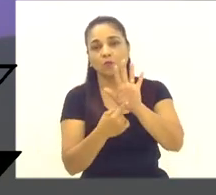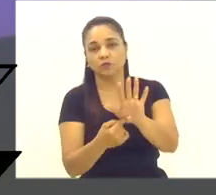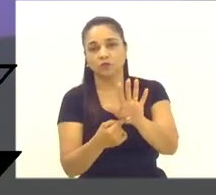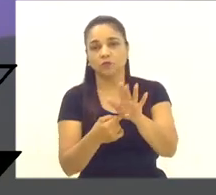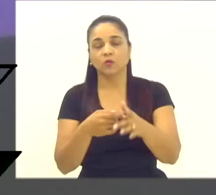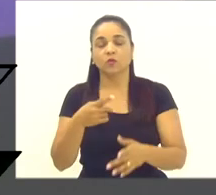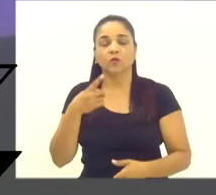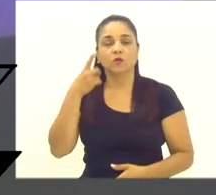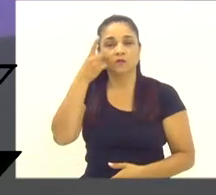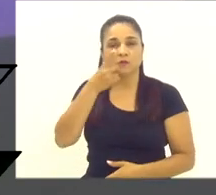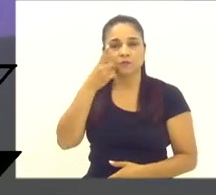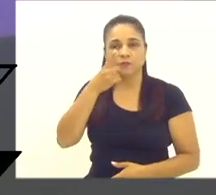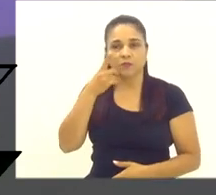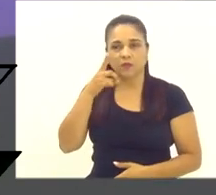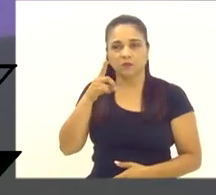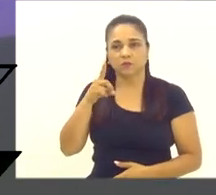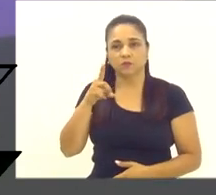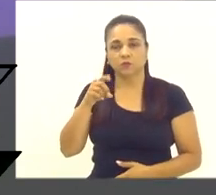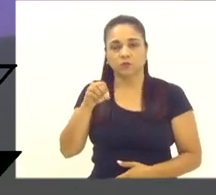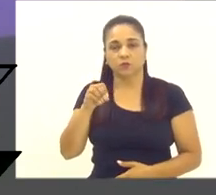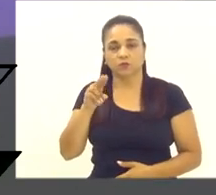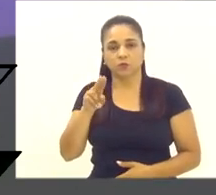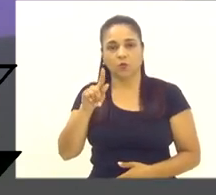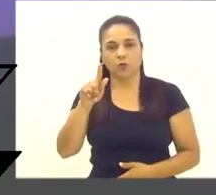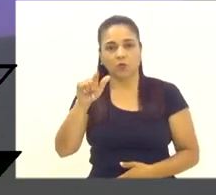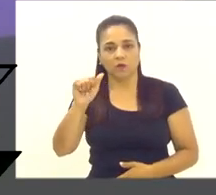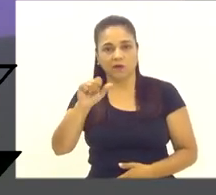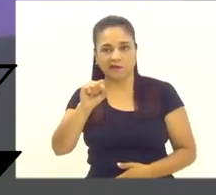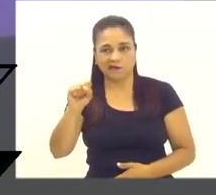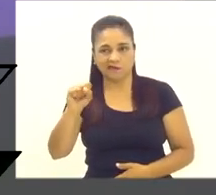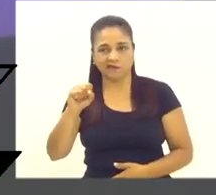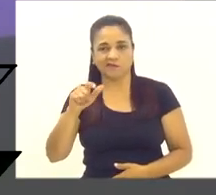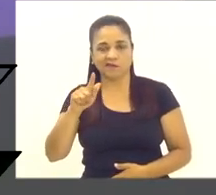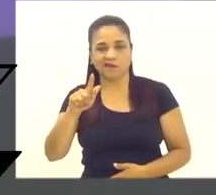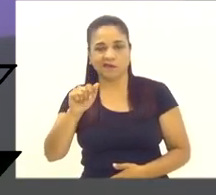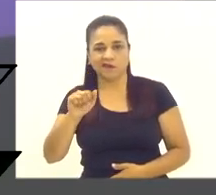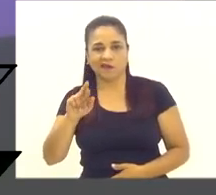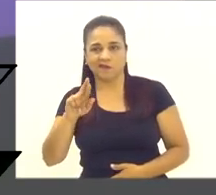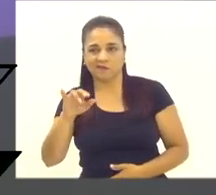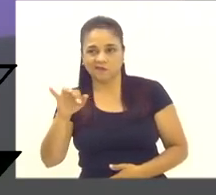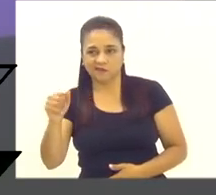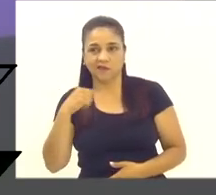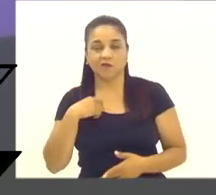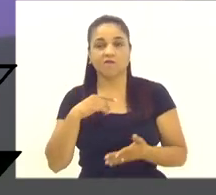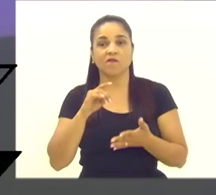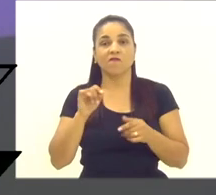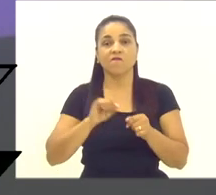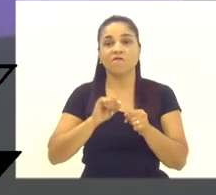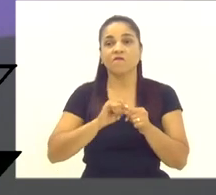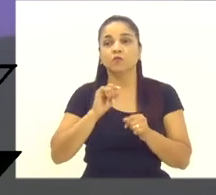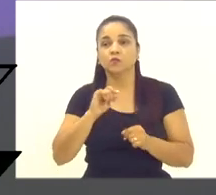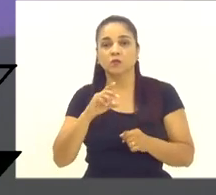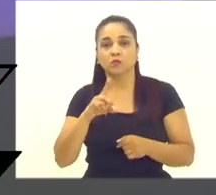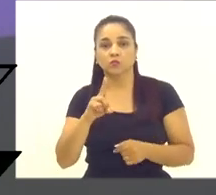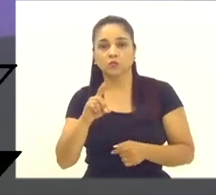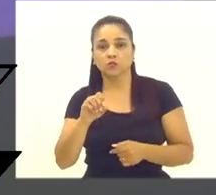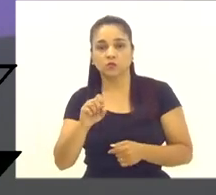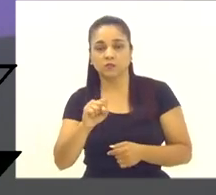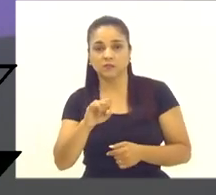deputado Douglas Garcia que fez um docente fascista que tinha centenas de dados de